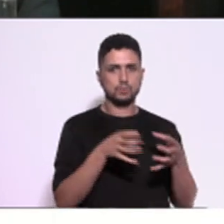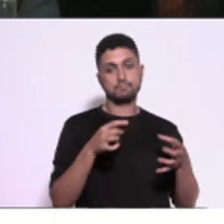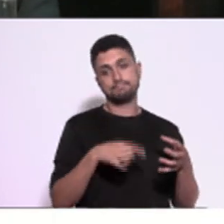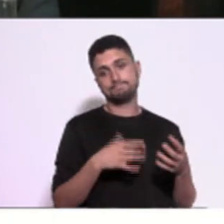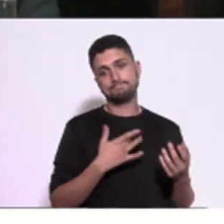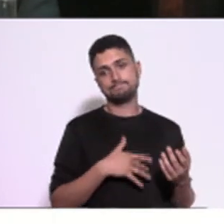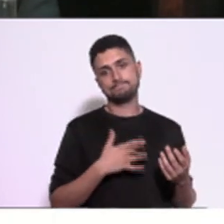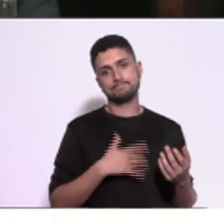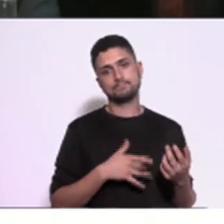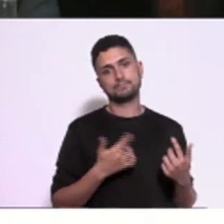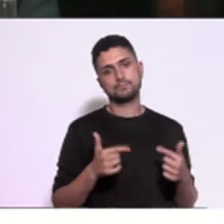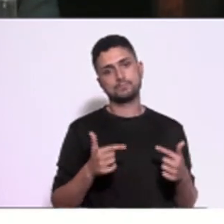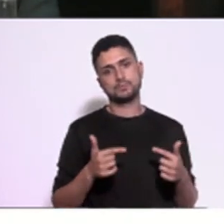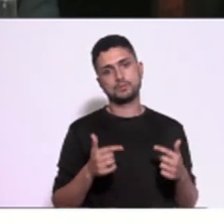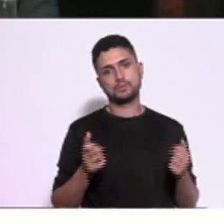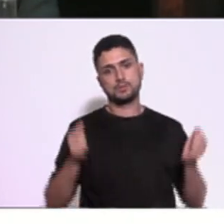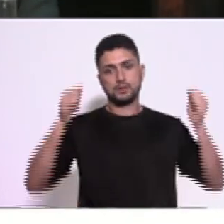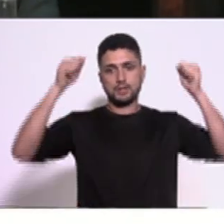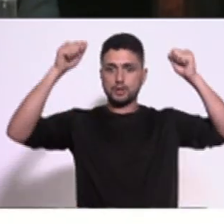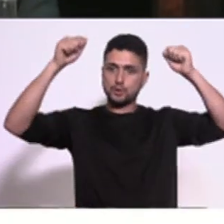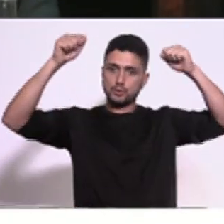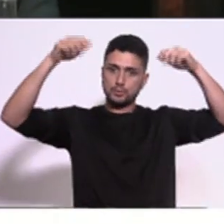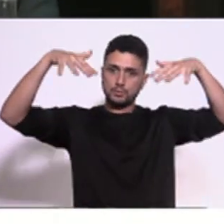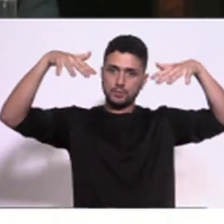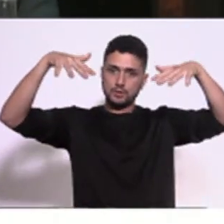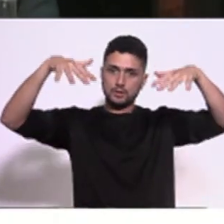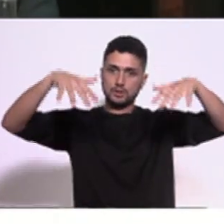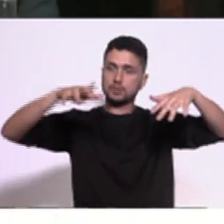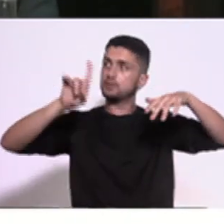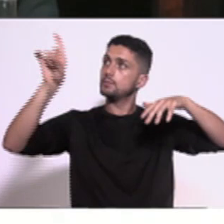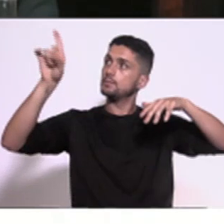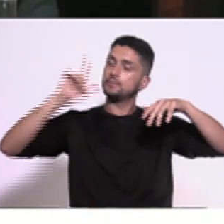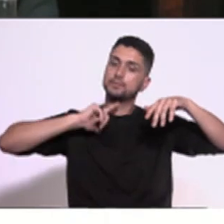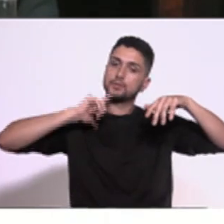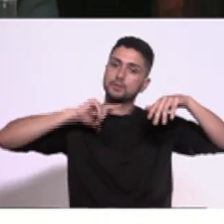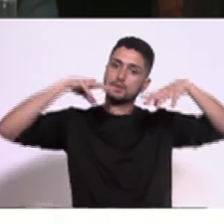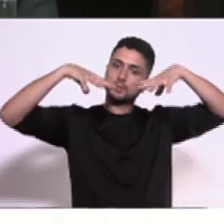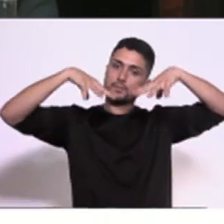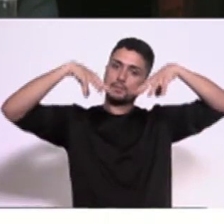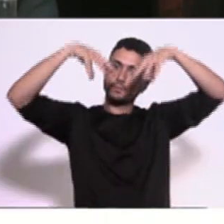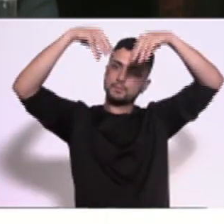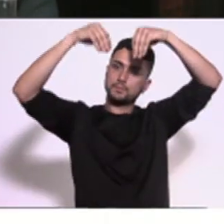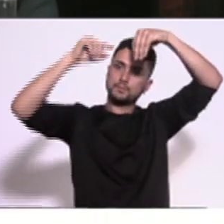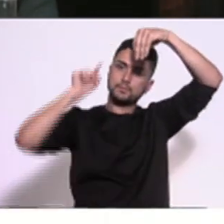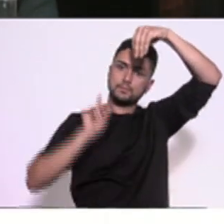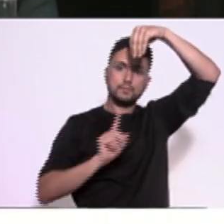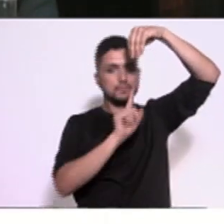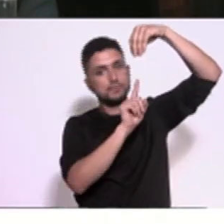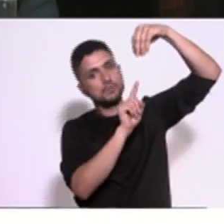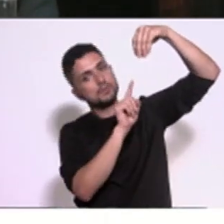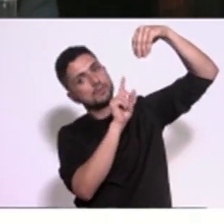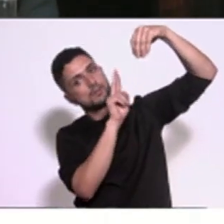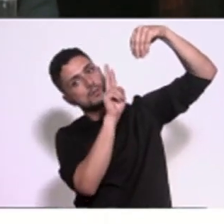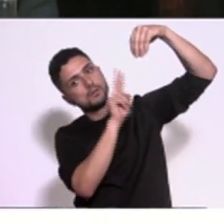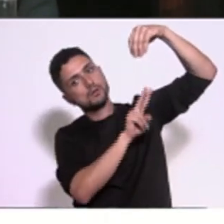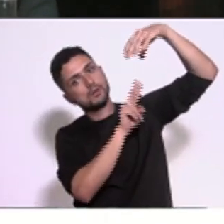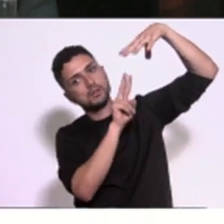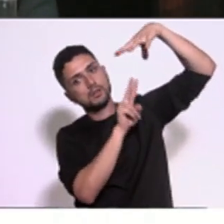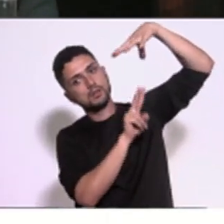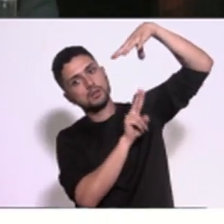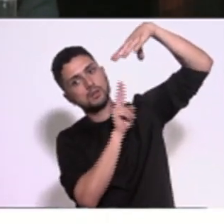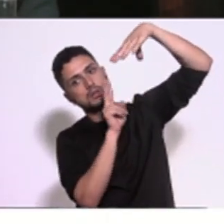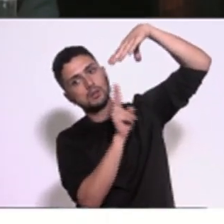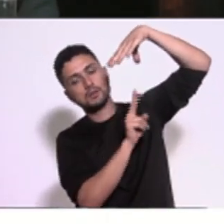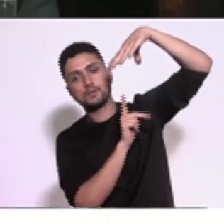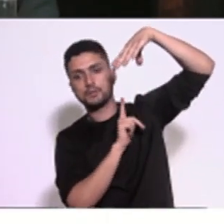esteja iluminada o suficiente para que a gente pudesse ver aqui o céu